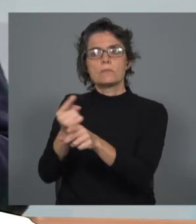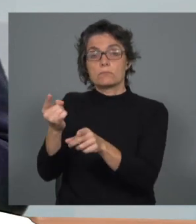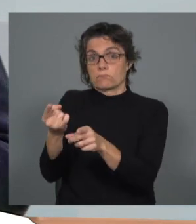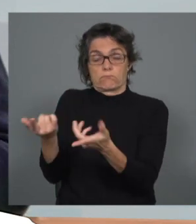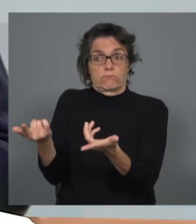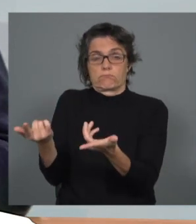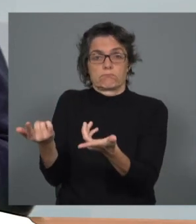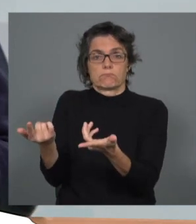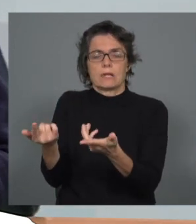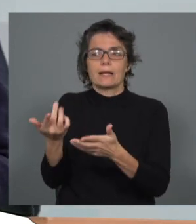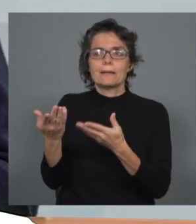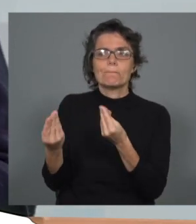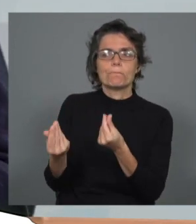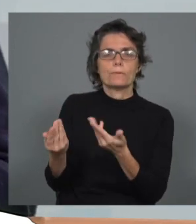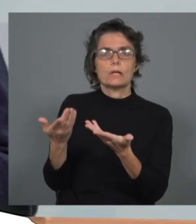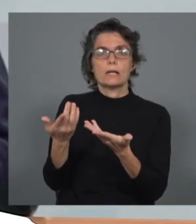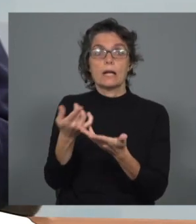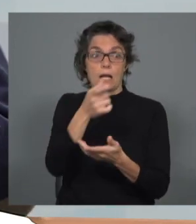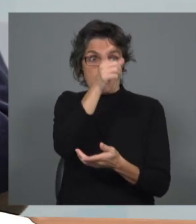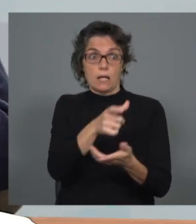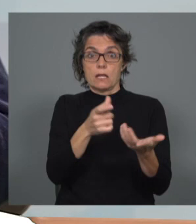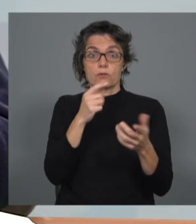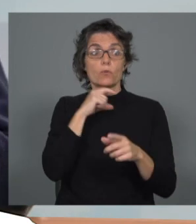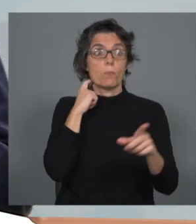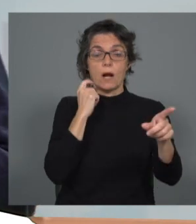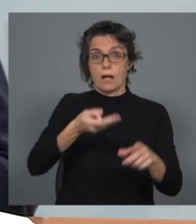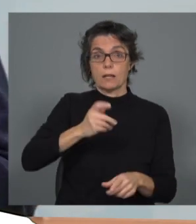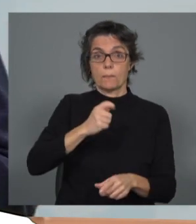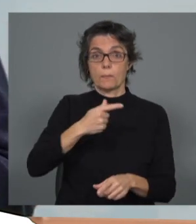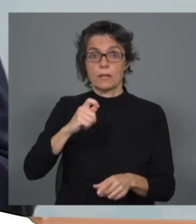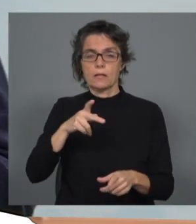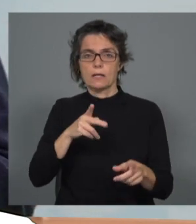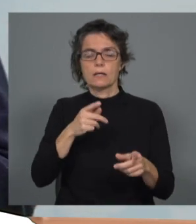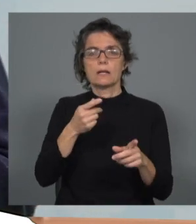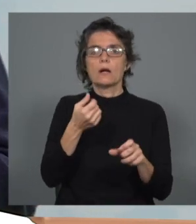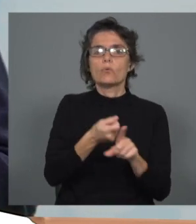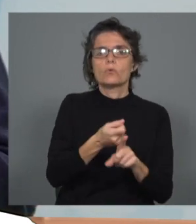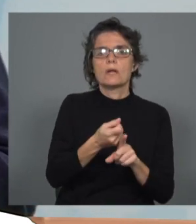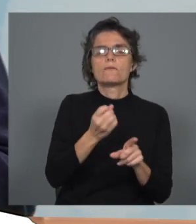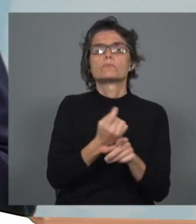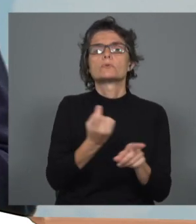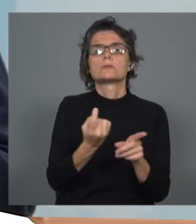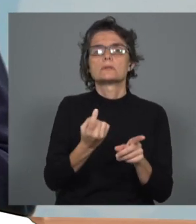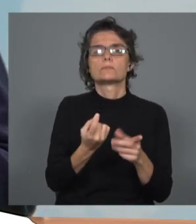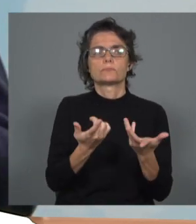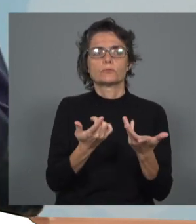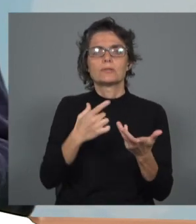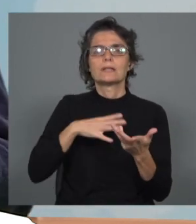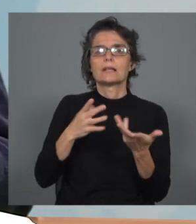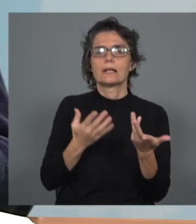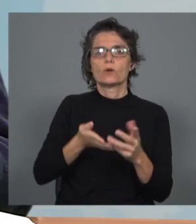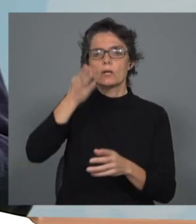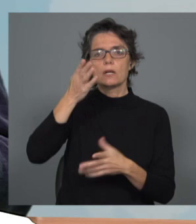Fausto Tentório. E o padre Peter estava a tentar obter justiça para eles. Eles